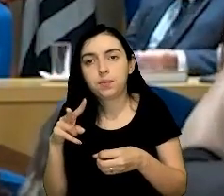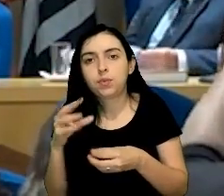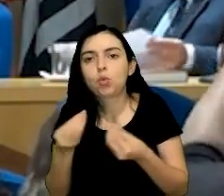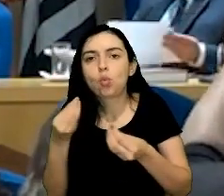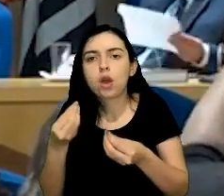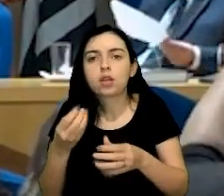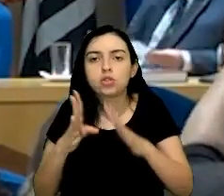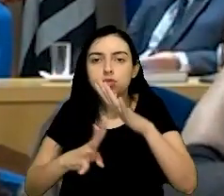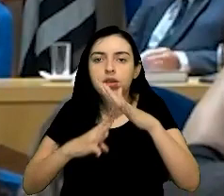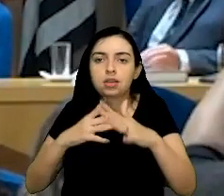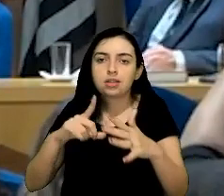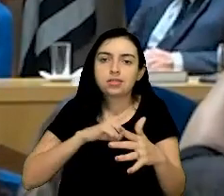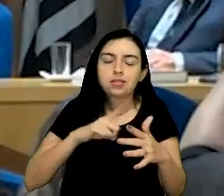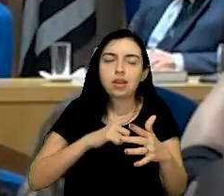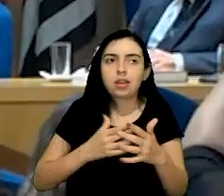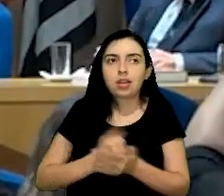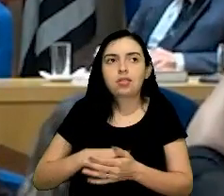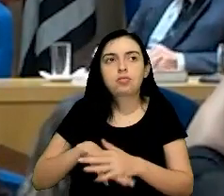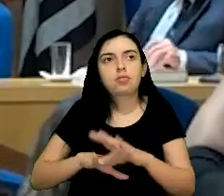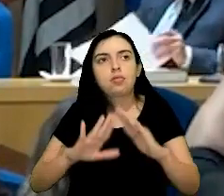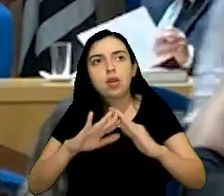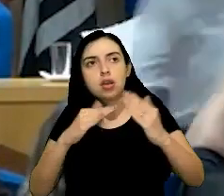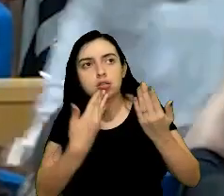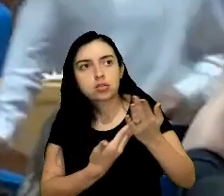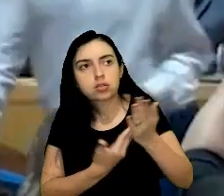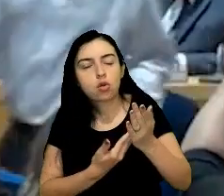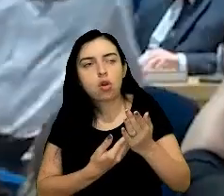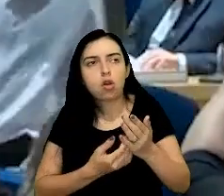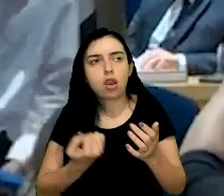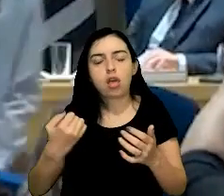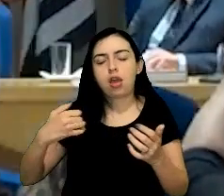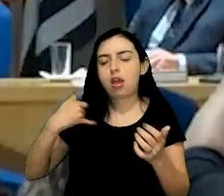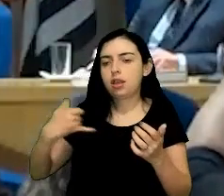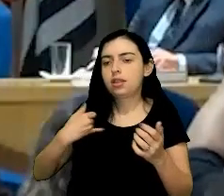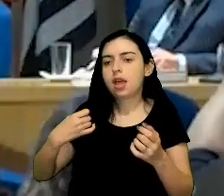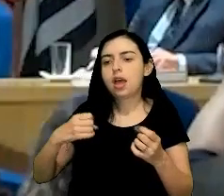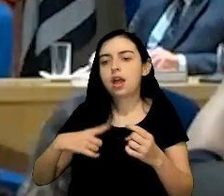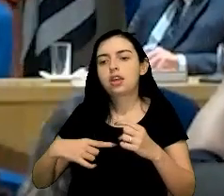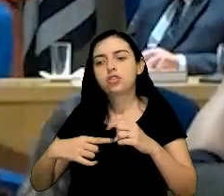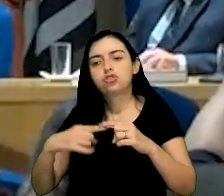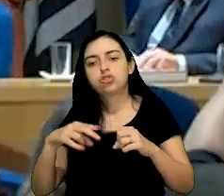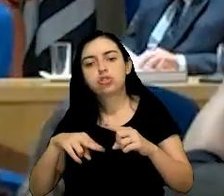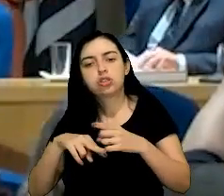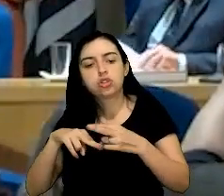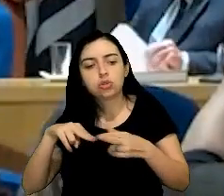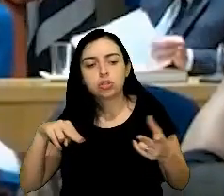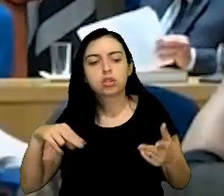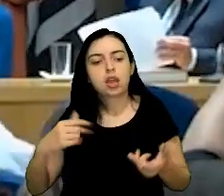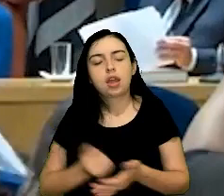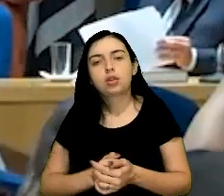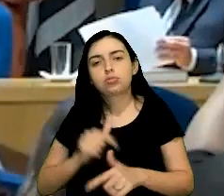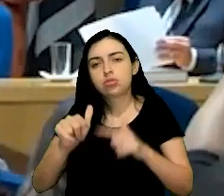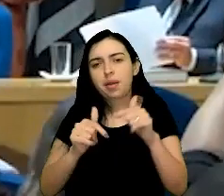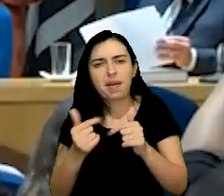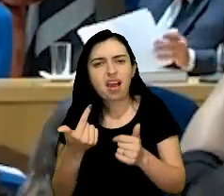tem, quantos estão na escola, qual a idade, sexo, ocupação, quem trabalha, quem não trabalha. Então, caso